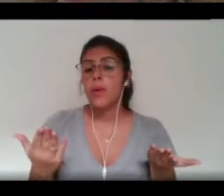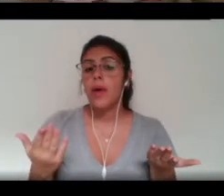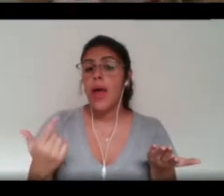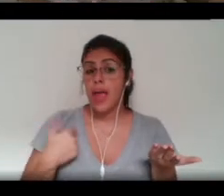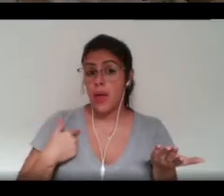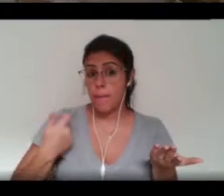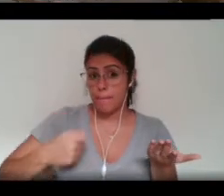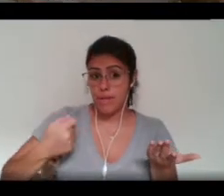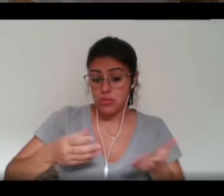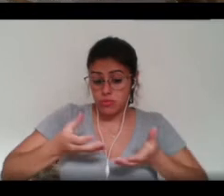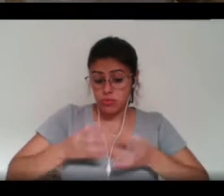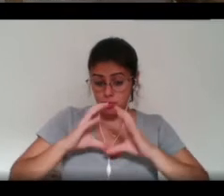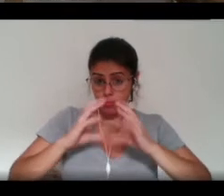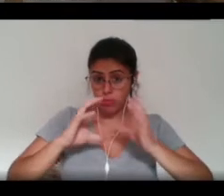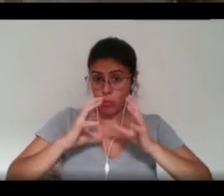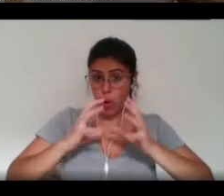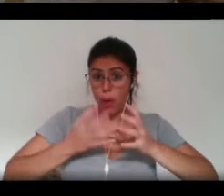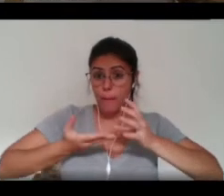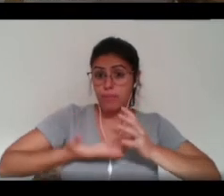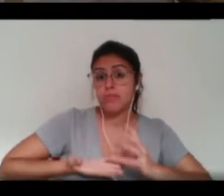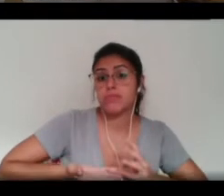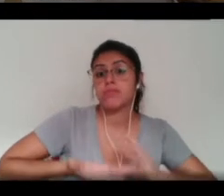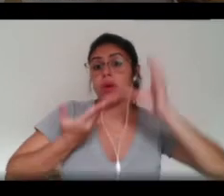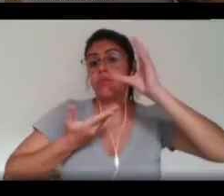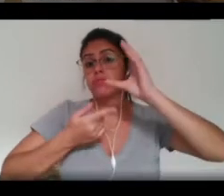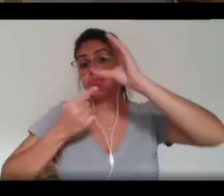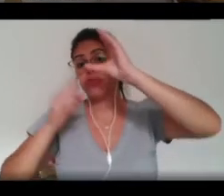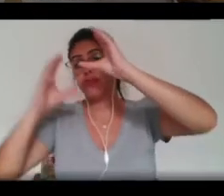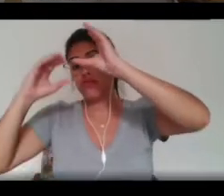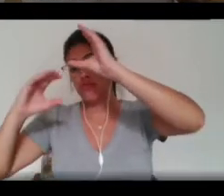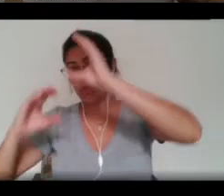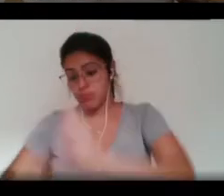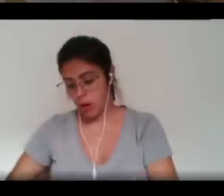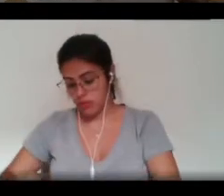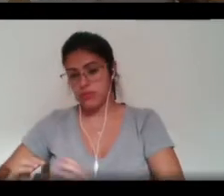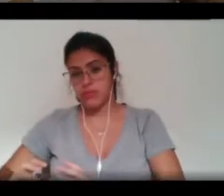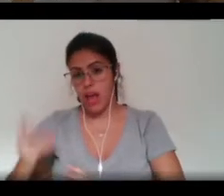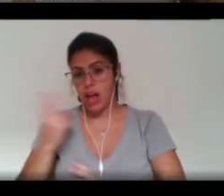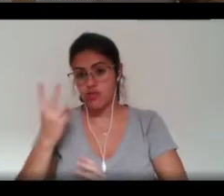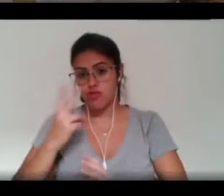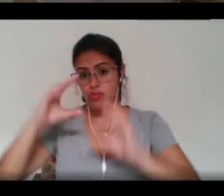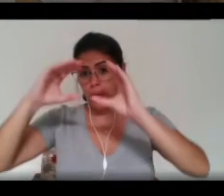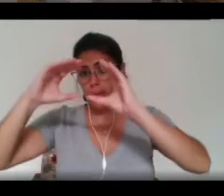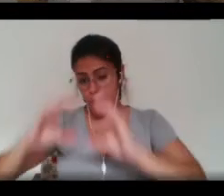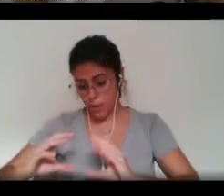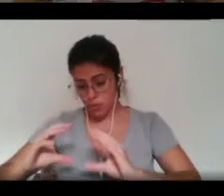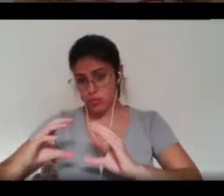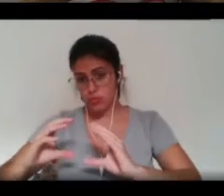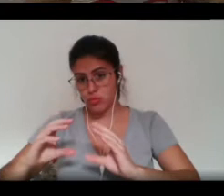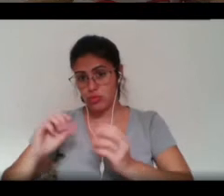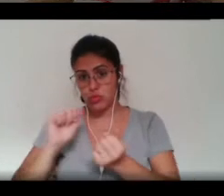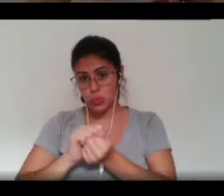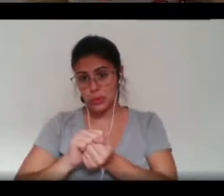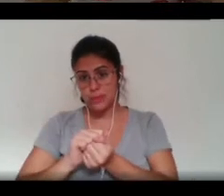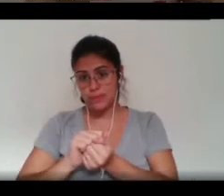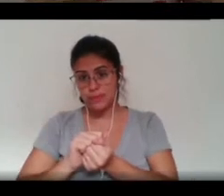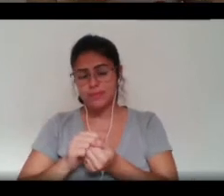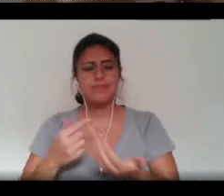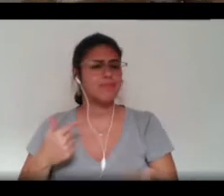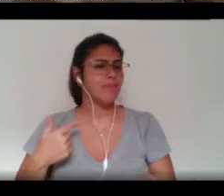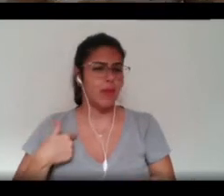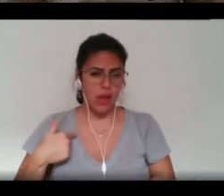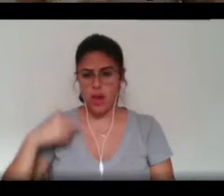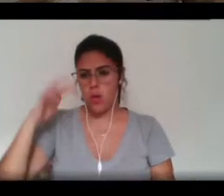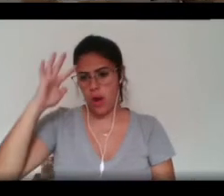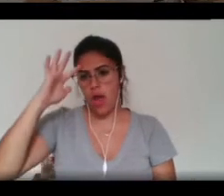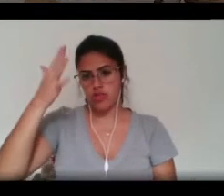a primeira bola para cima para que elas atinjam o solo ao mesmo tempo? Para resolver isso, tem um monte